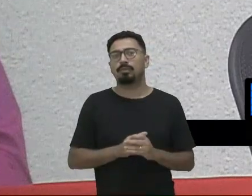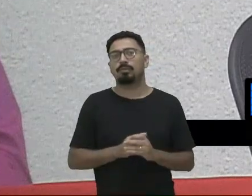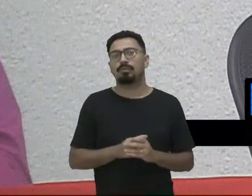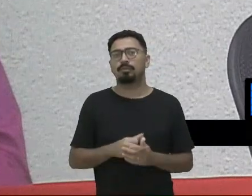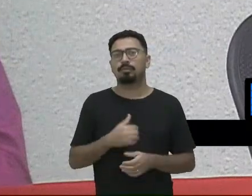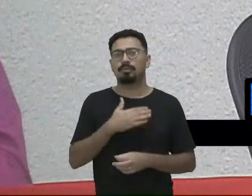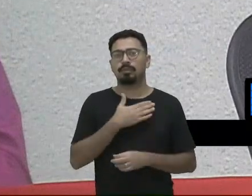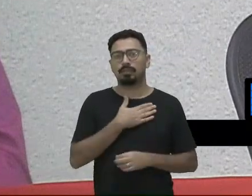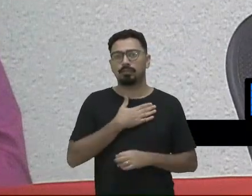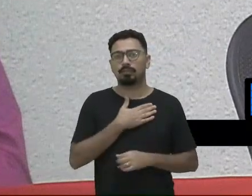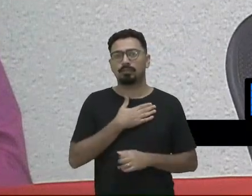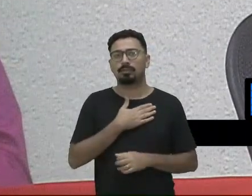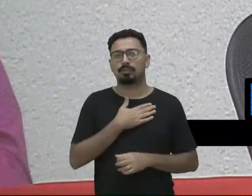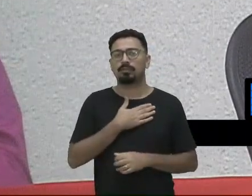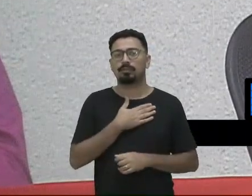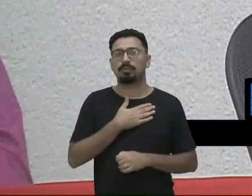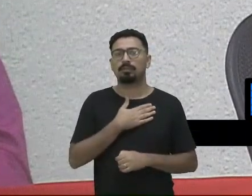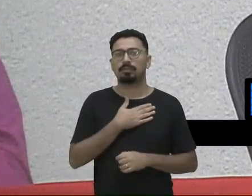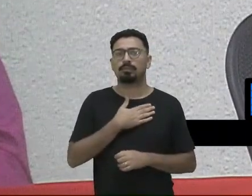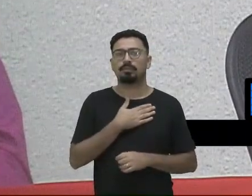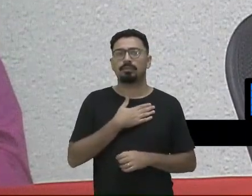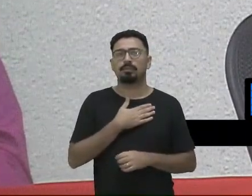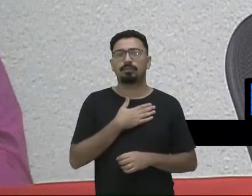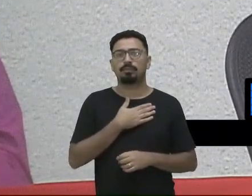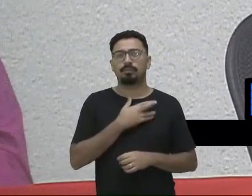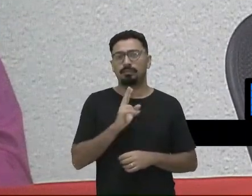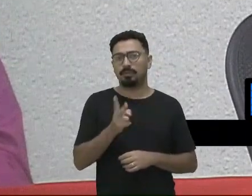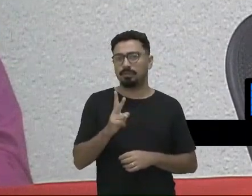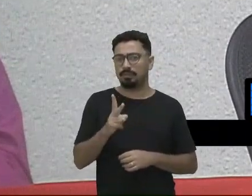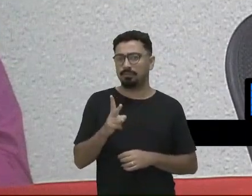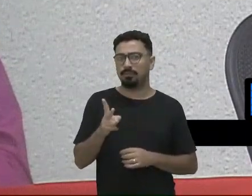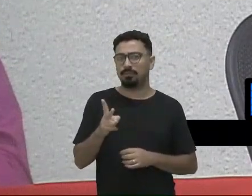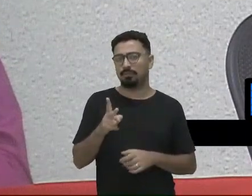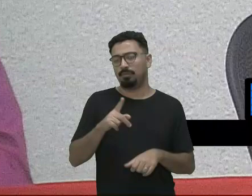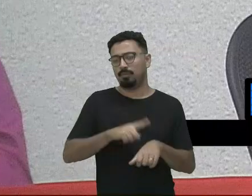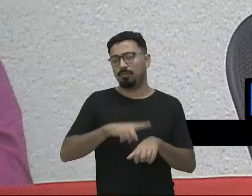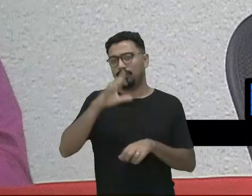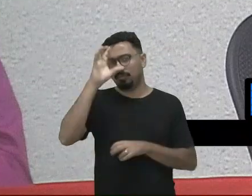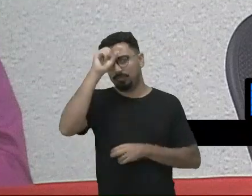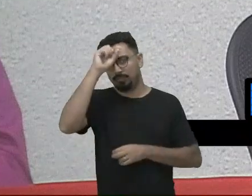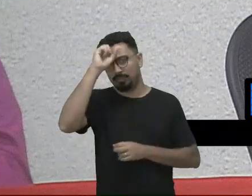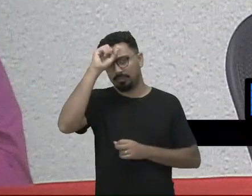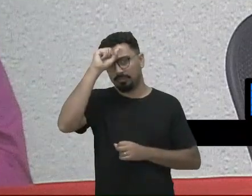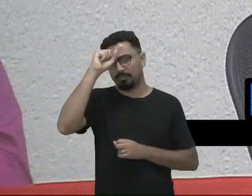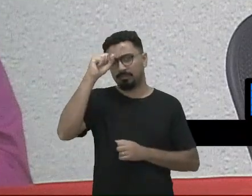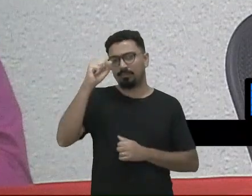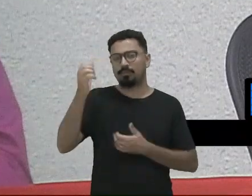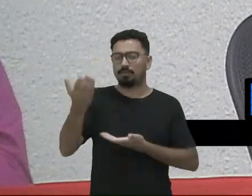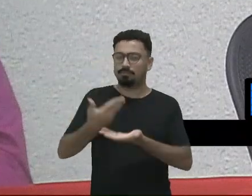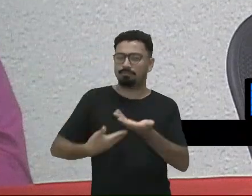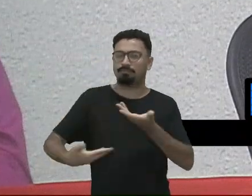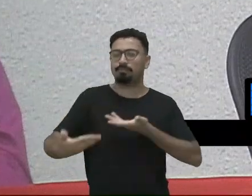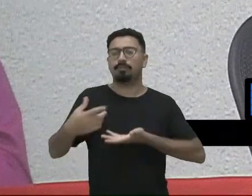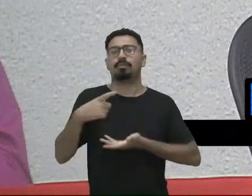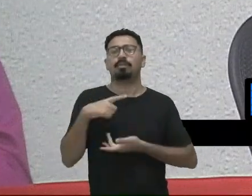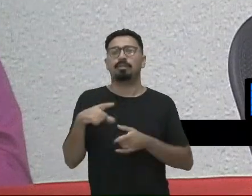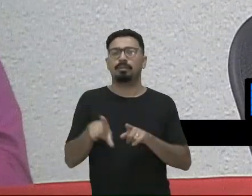mim, é sempre um momento de aprendizado a escuta do